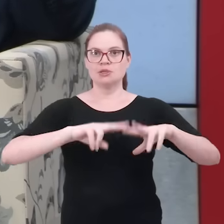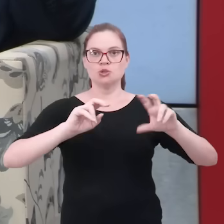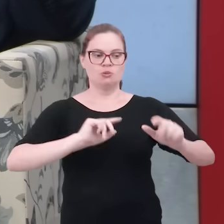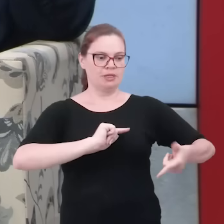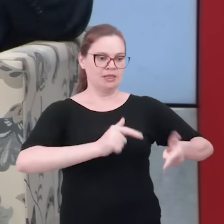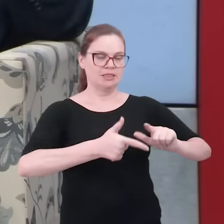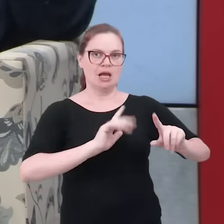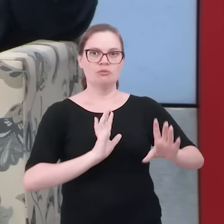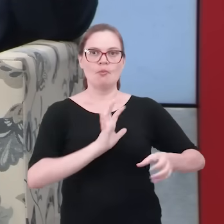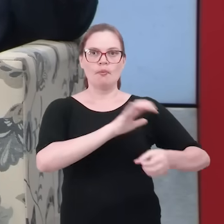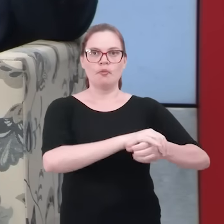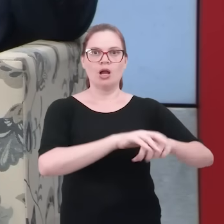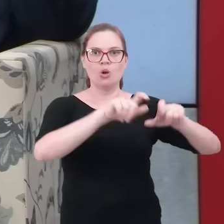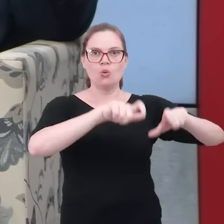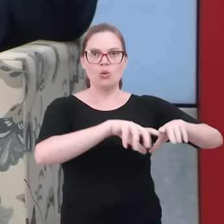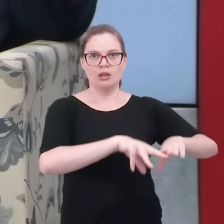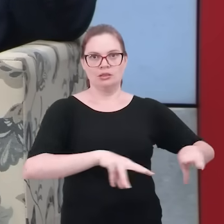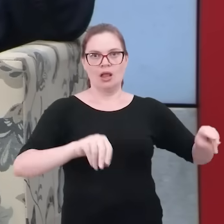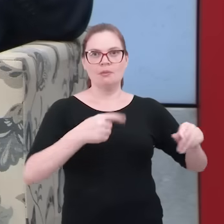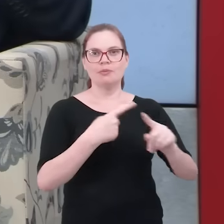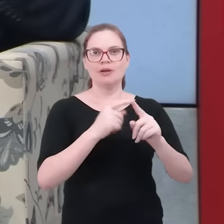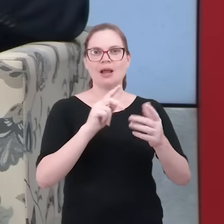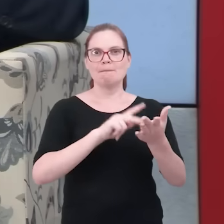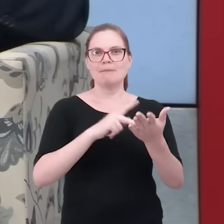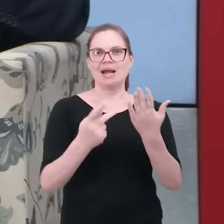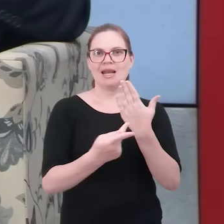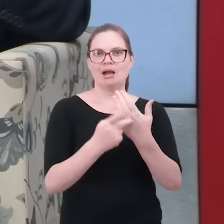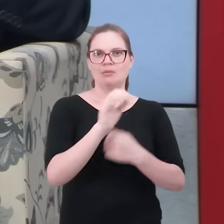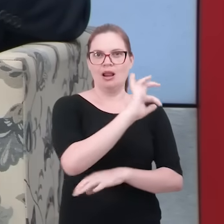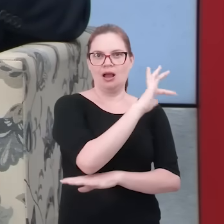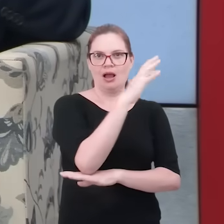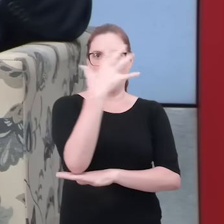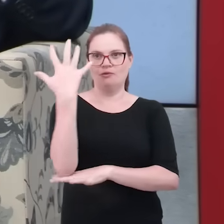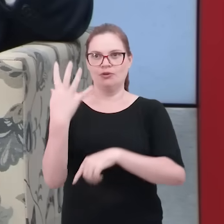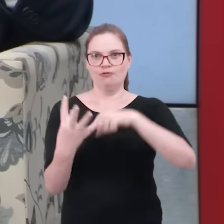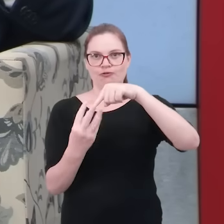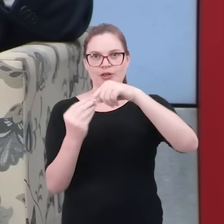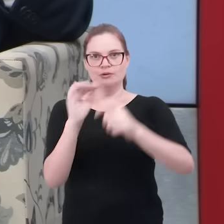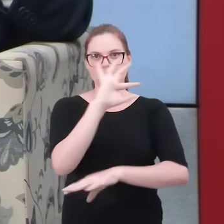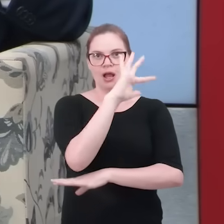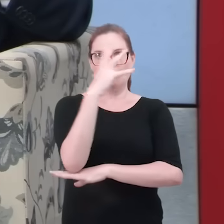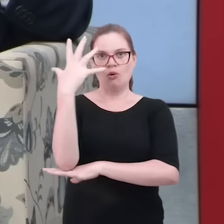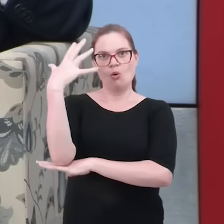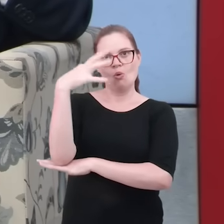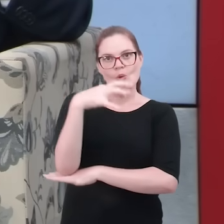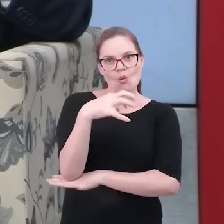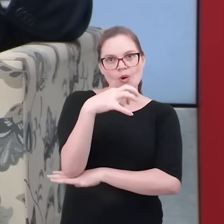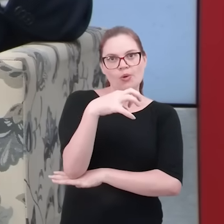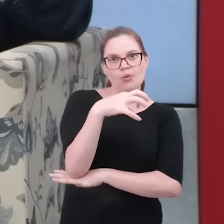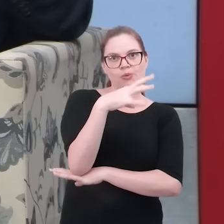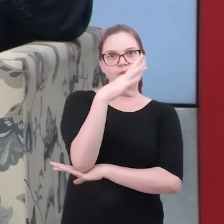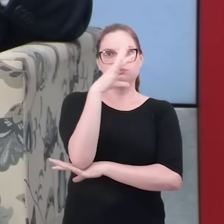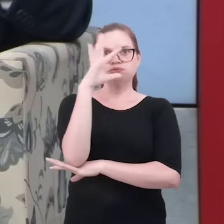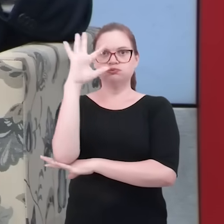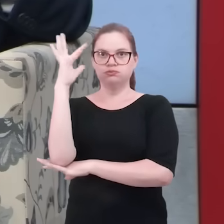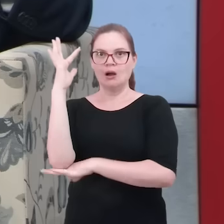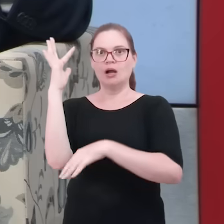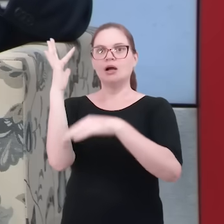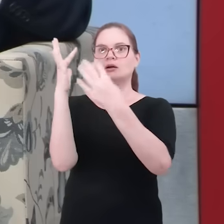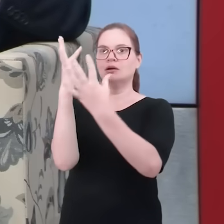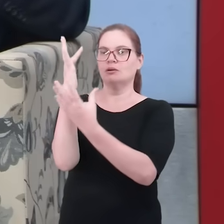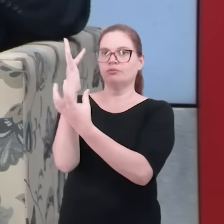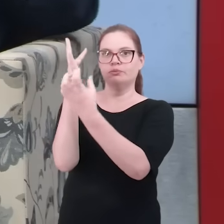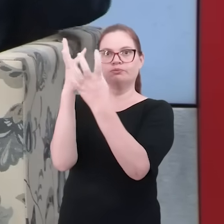figueira. Ouvi a parábola da figueira. Quando os seus ramos se tornam tenros e brotam folhas, sabeis que está próximo o